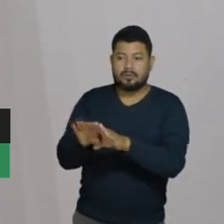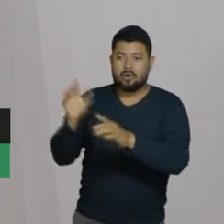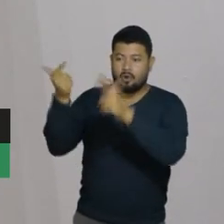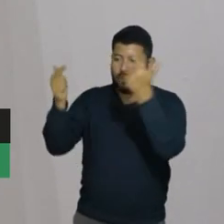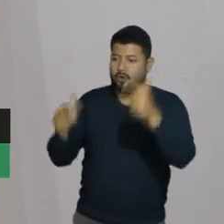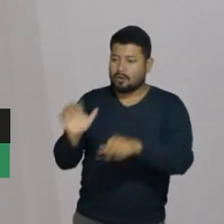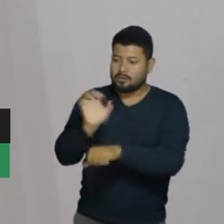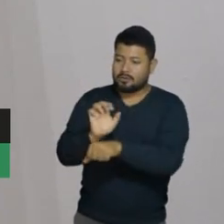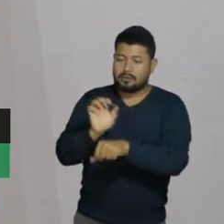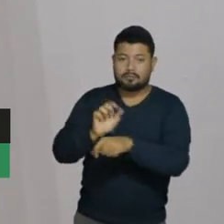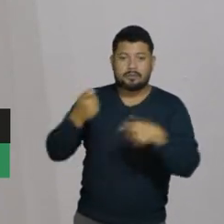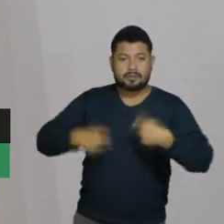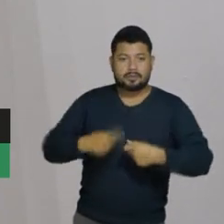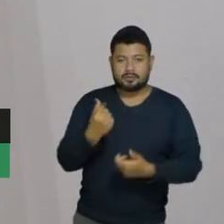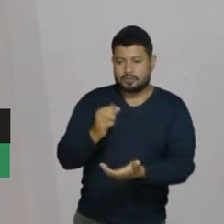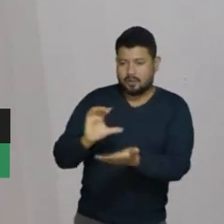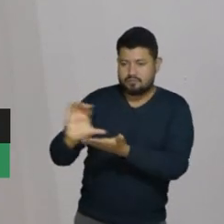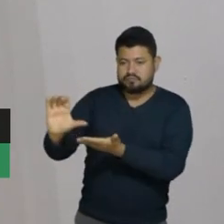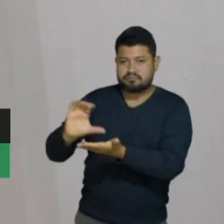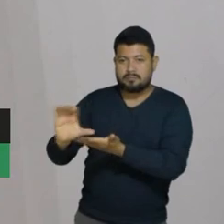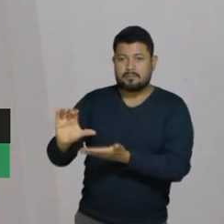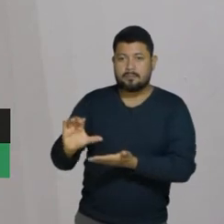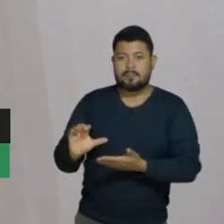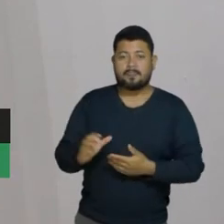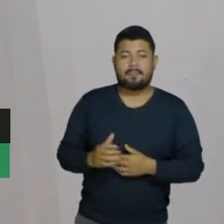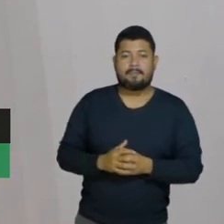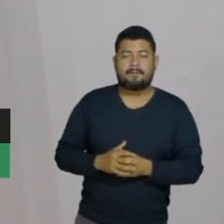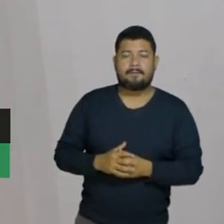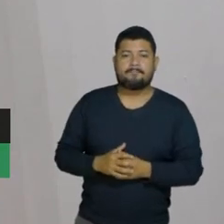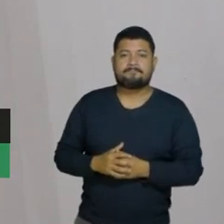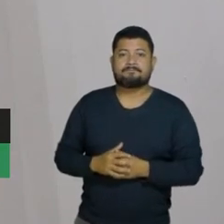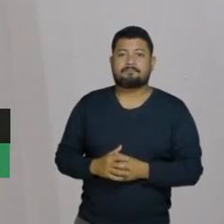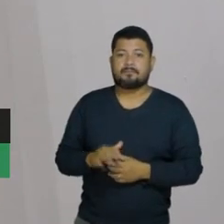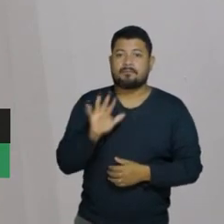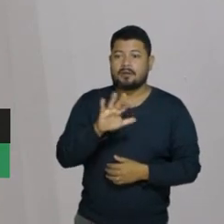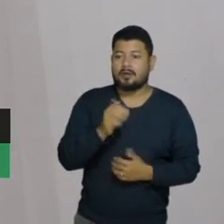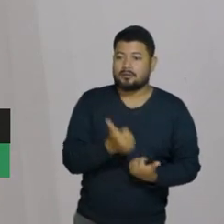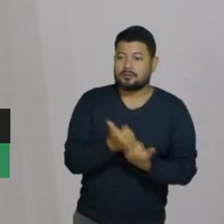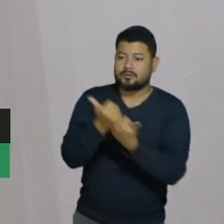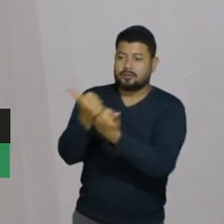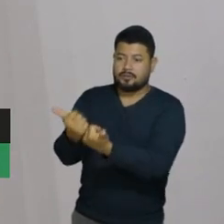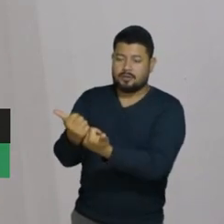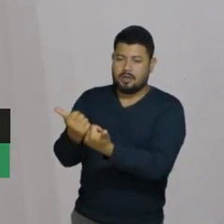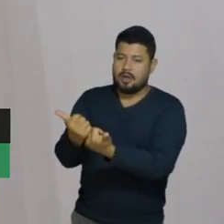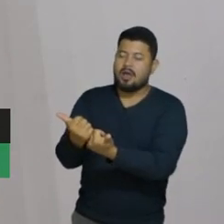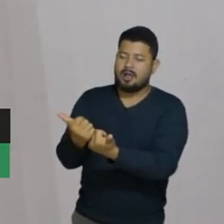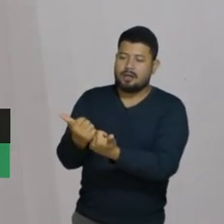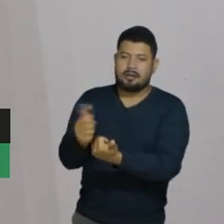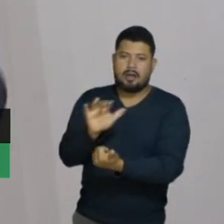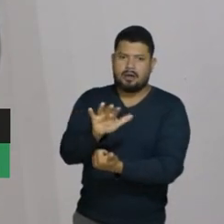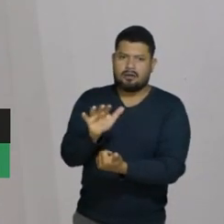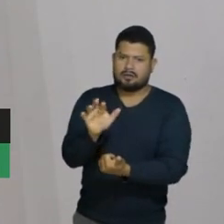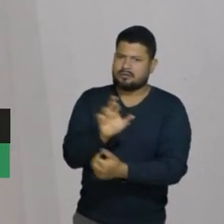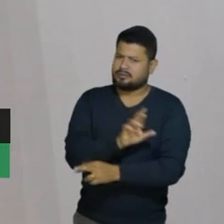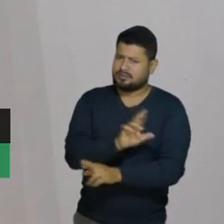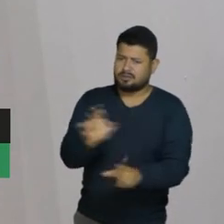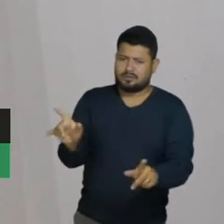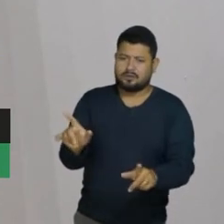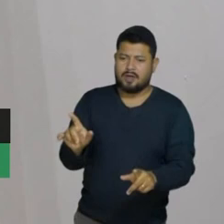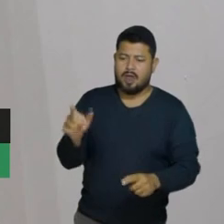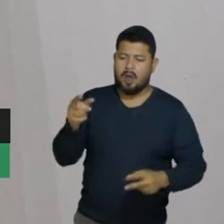nossa contribuição. Mas uma coisa é contribuir, outra coisa é ser explorado, Sérgio Guimarães. Uma coisa